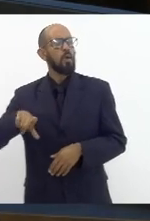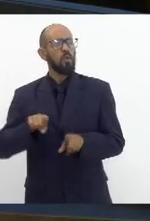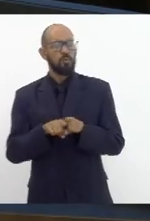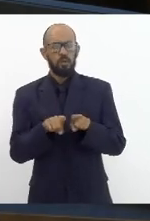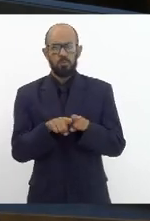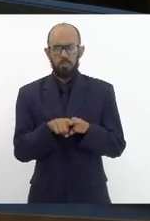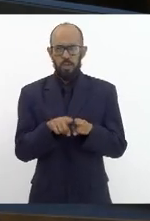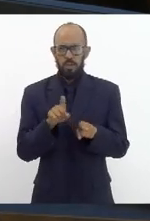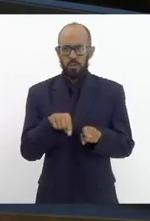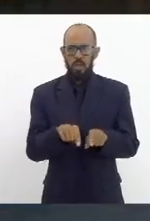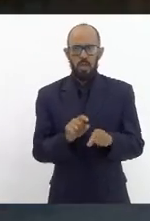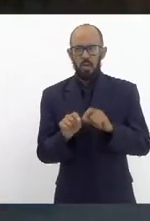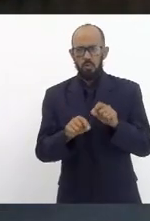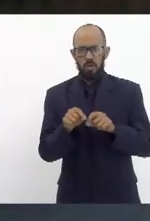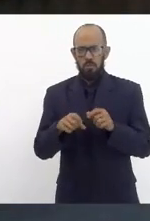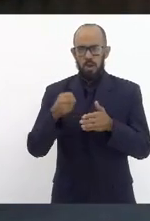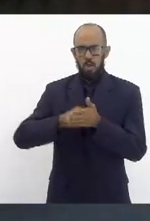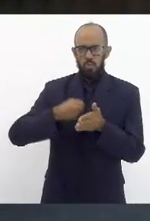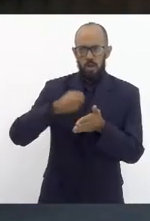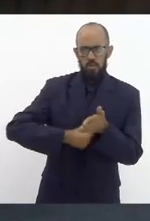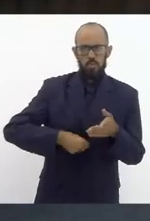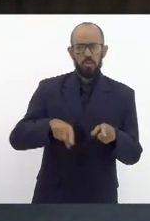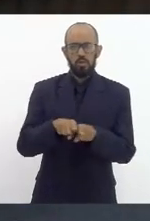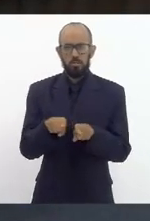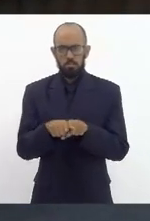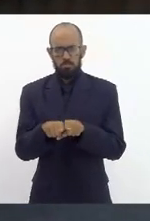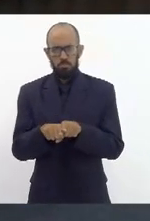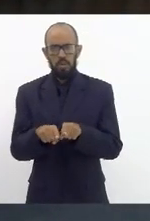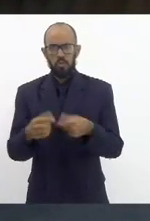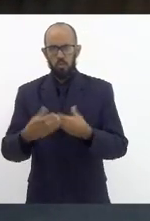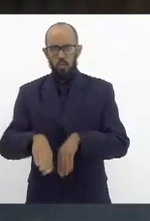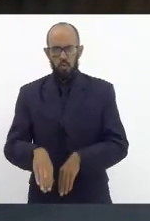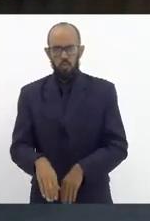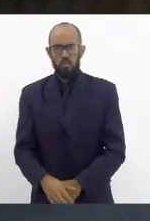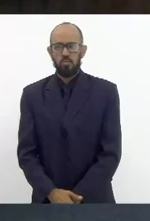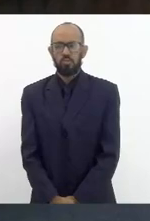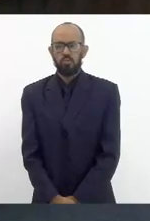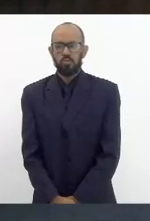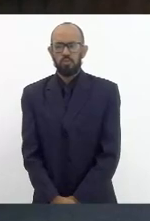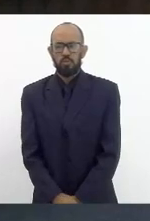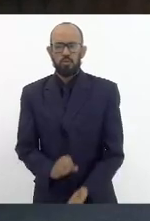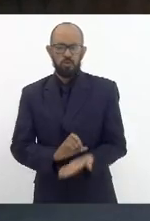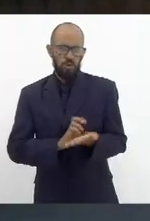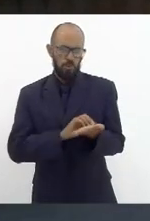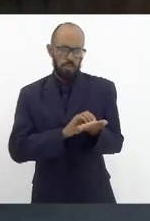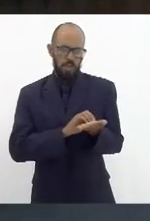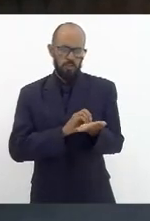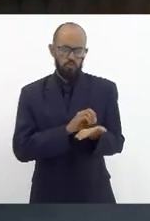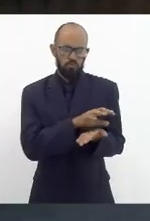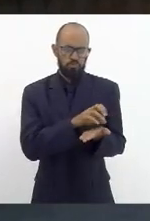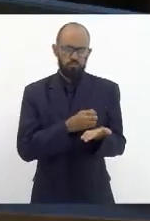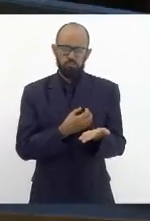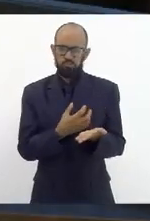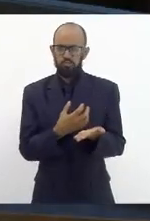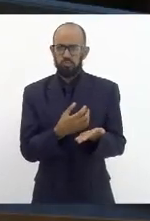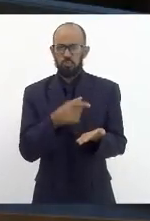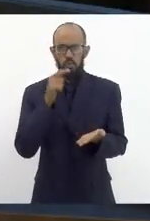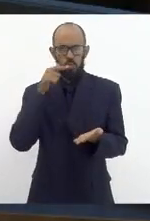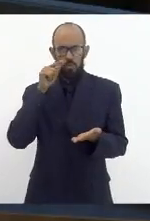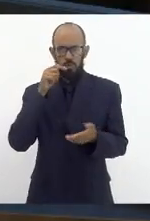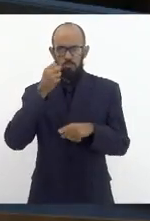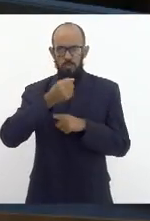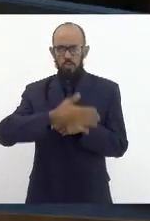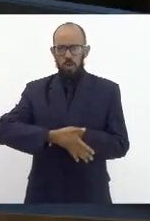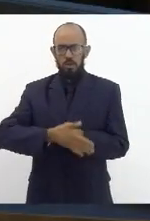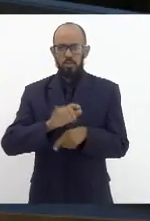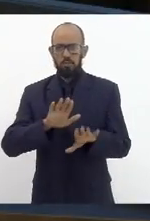também, que é uma batalhadora na pauta do concurso público. Troquei mensagem com ela até ontem pela madrugada. Mas o que eu